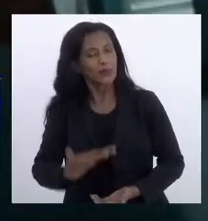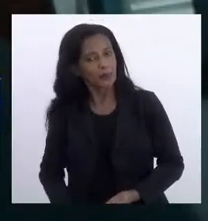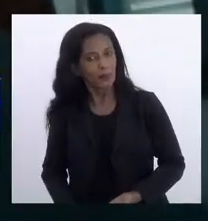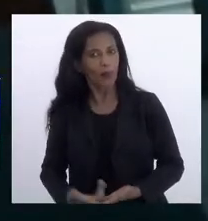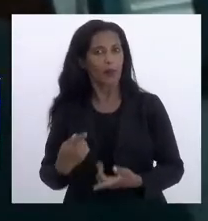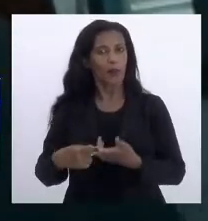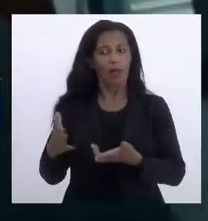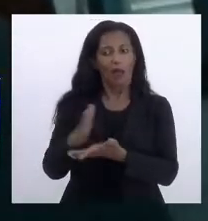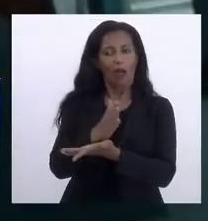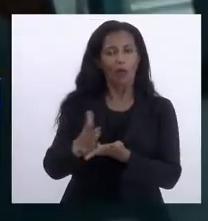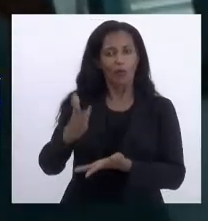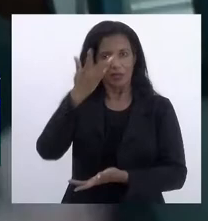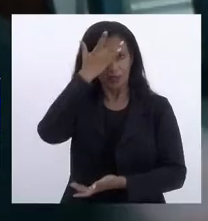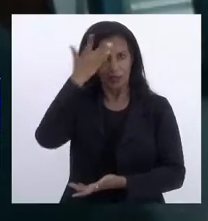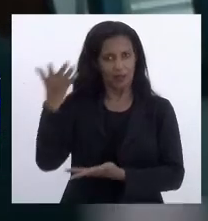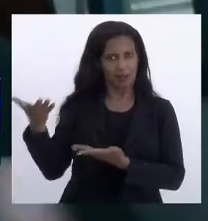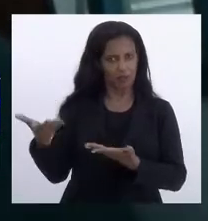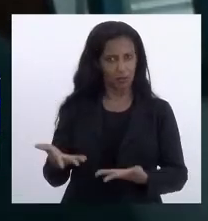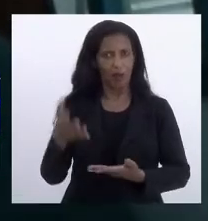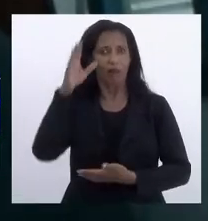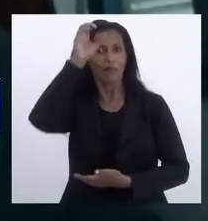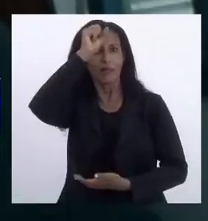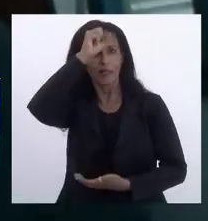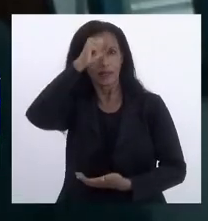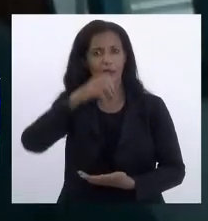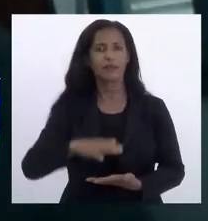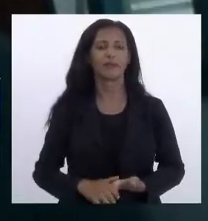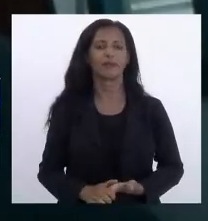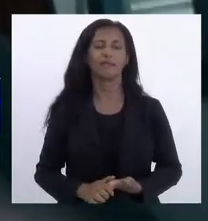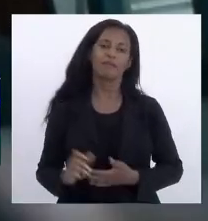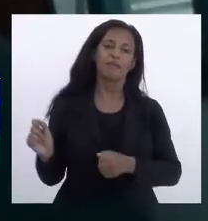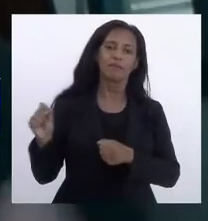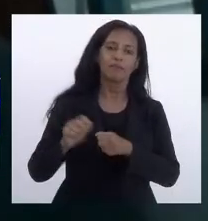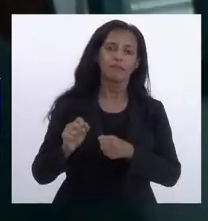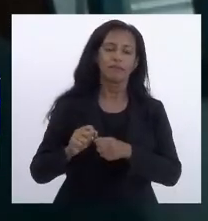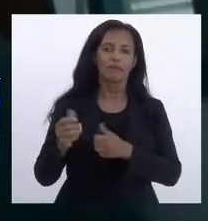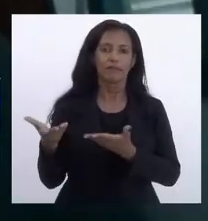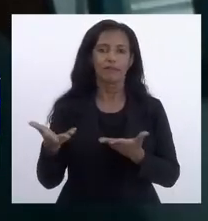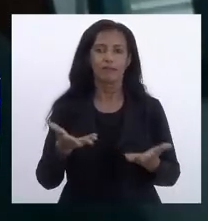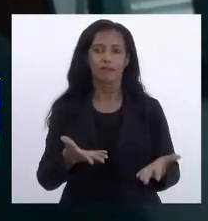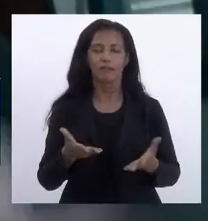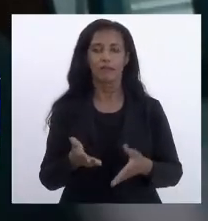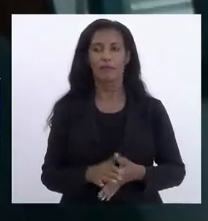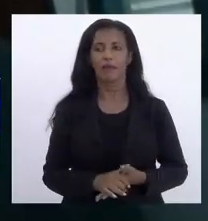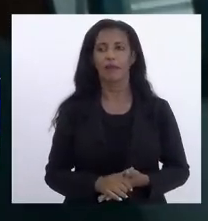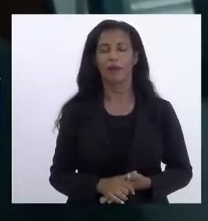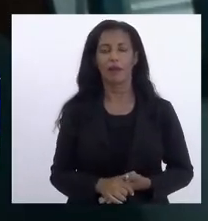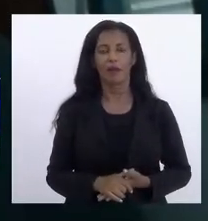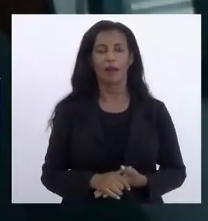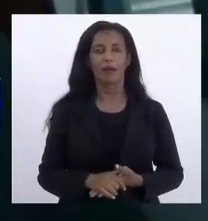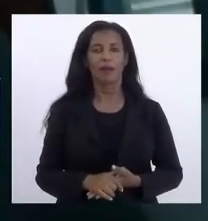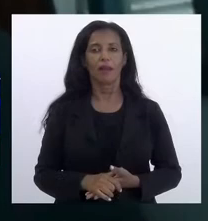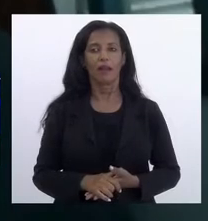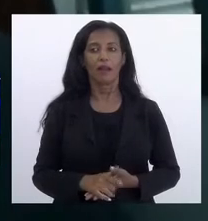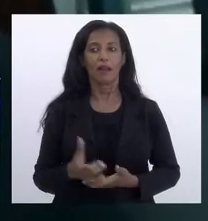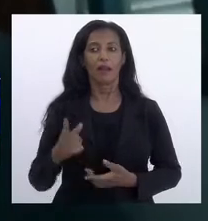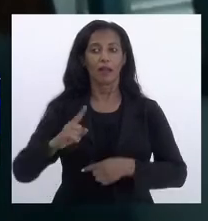dessas pessoas aprenderam a fazer isso, né? A criação,